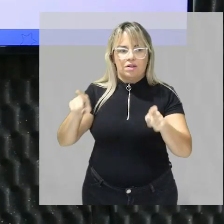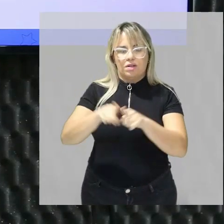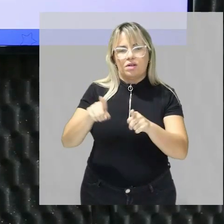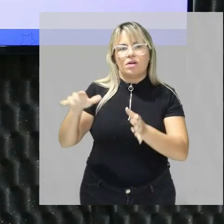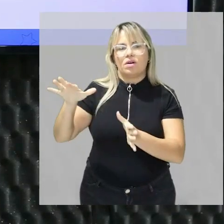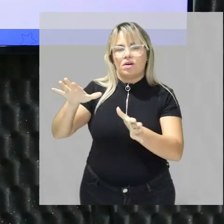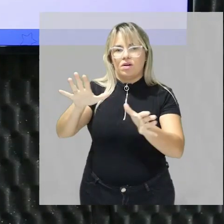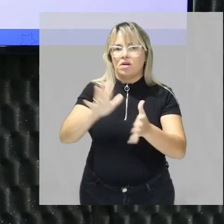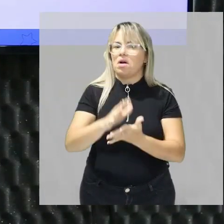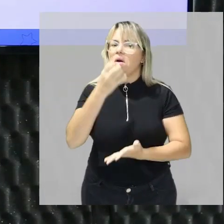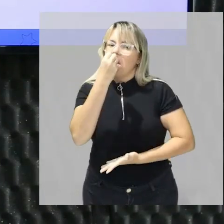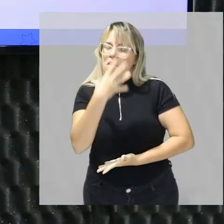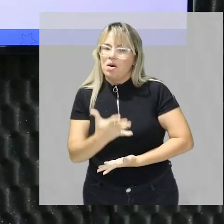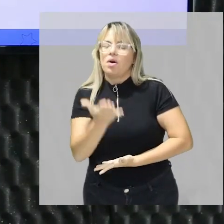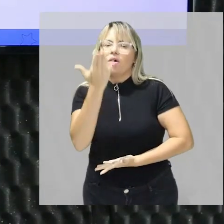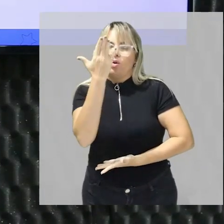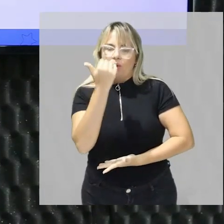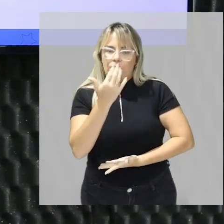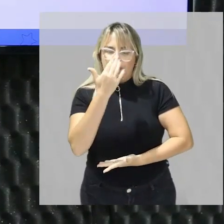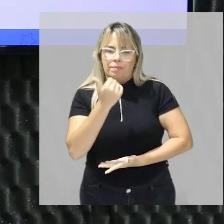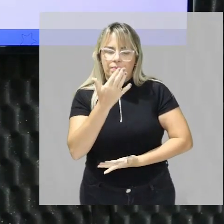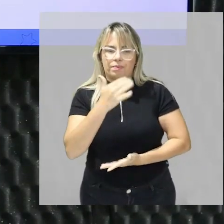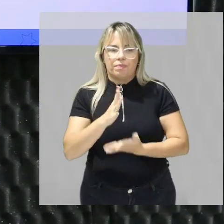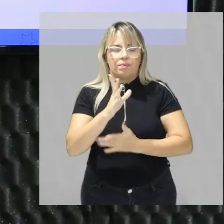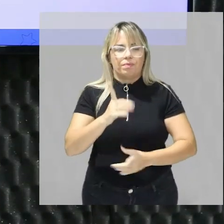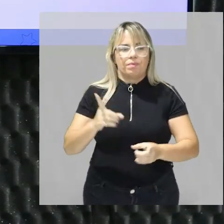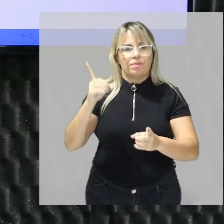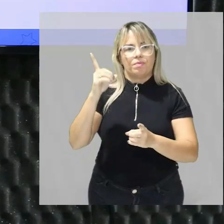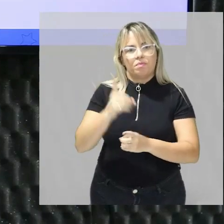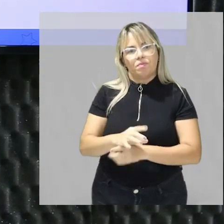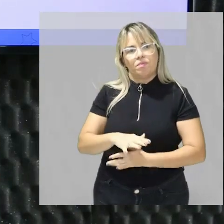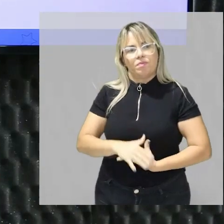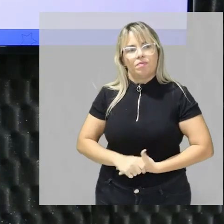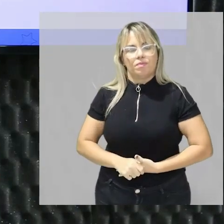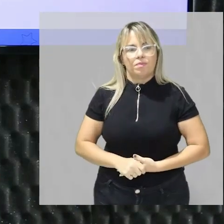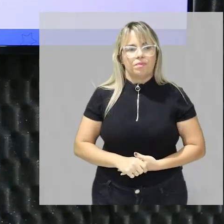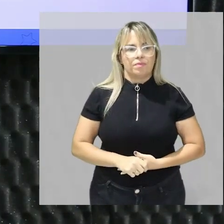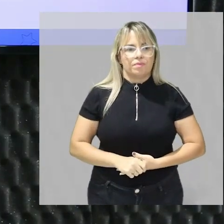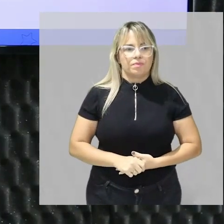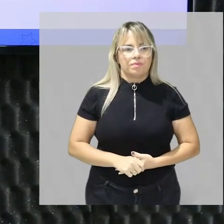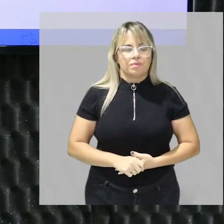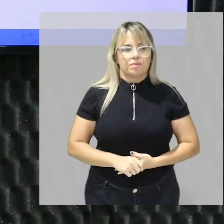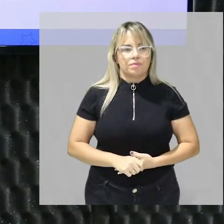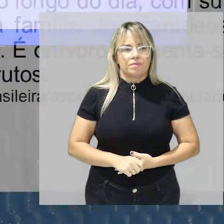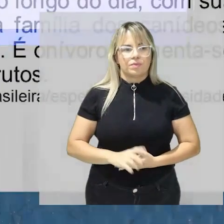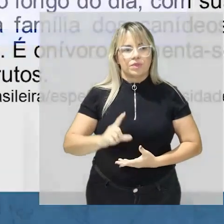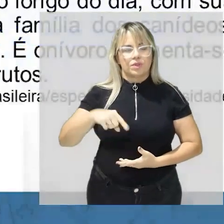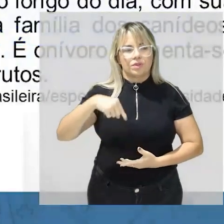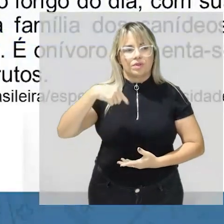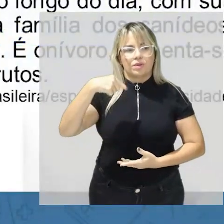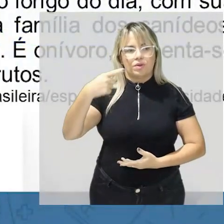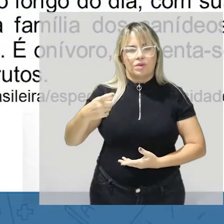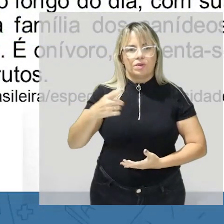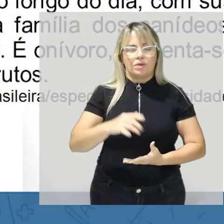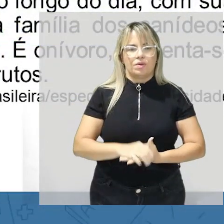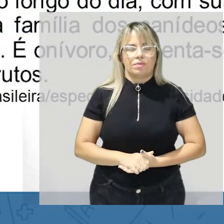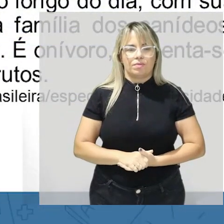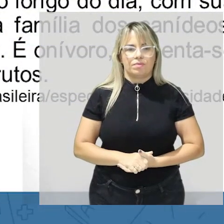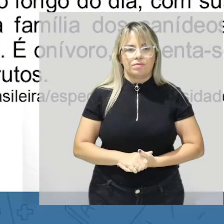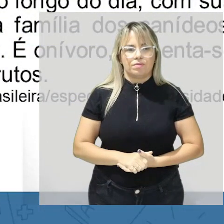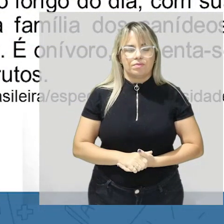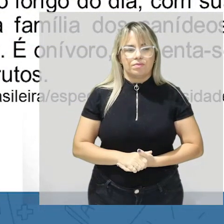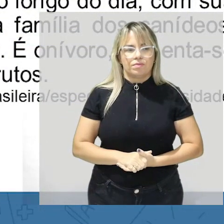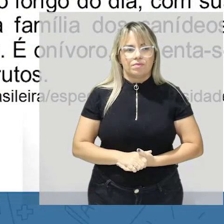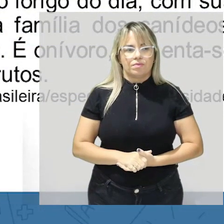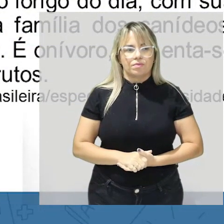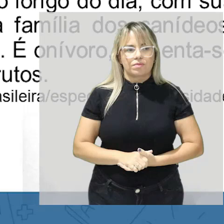sendo beneficiadas porque elas vão encontrar alimento, tá, gente? Vamos para essa outra questão aqui. Olha só,